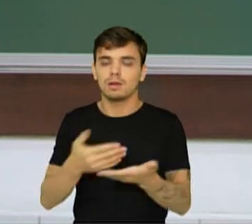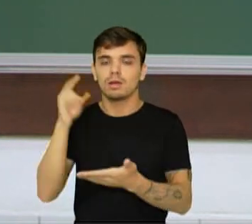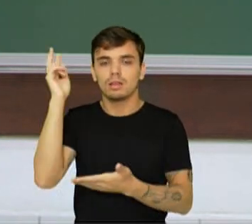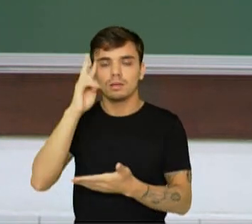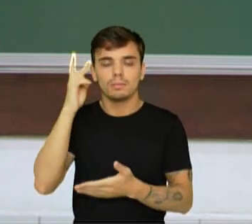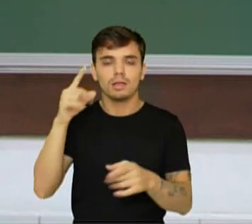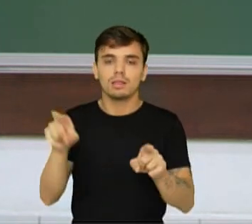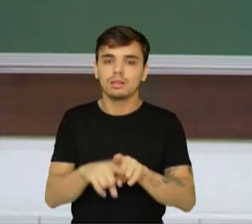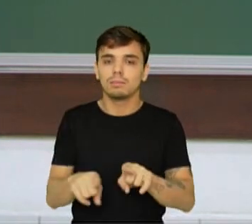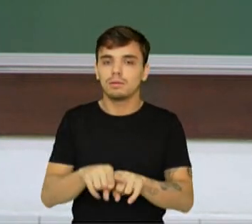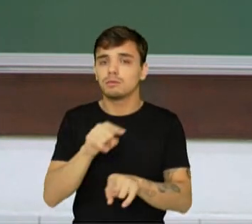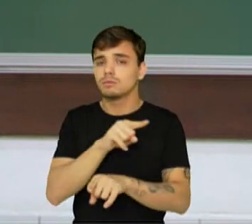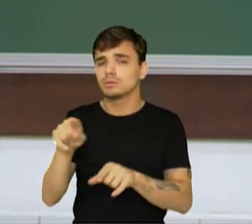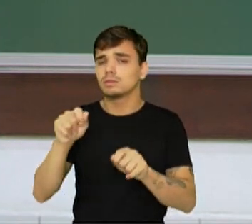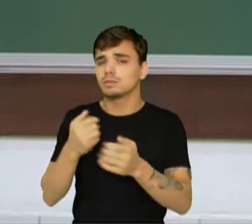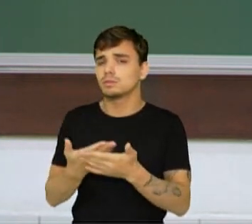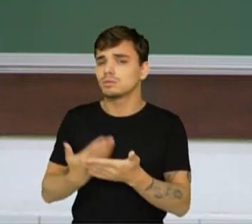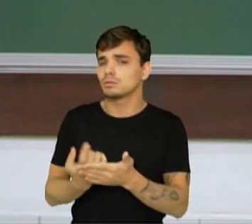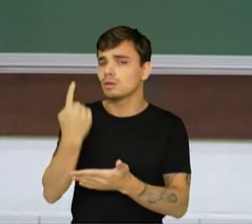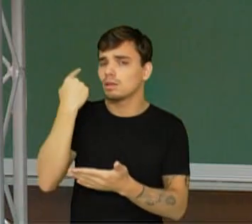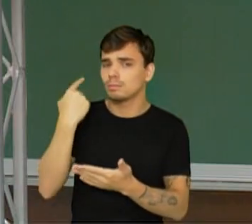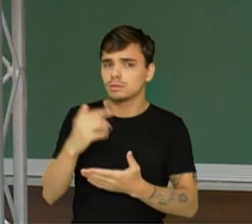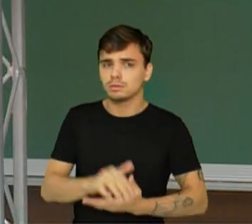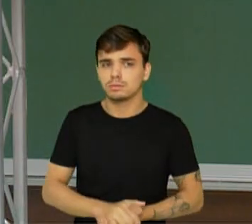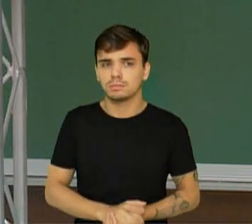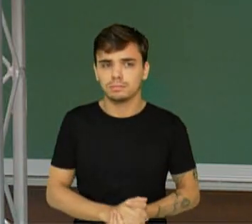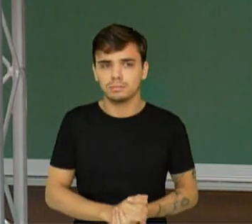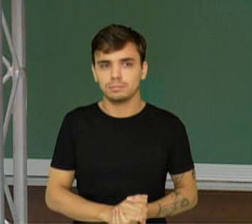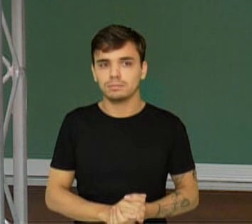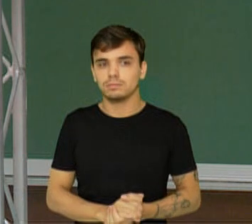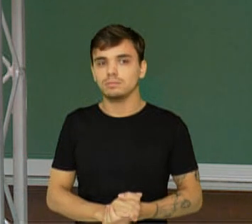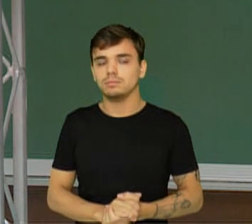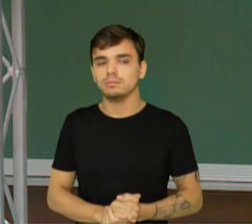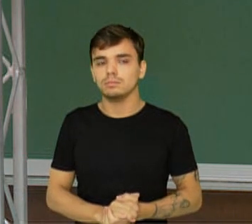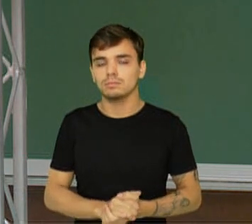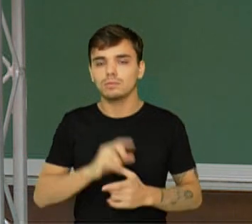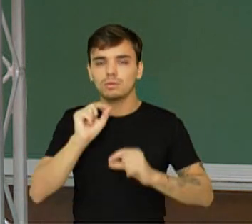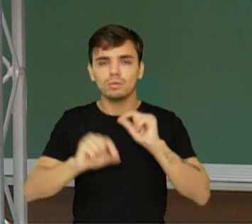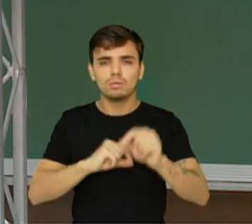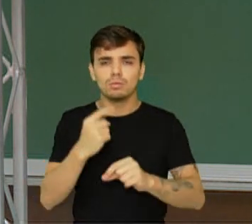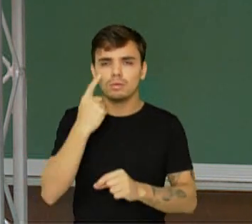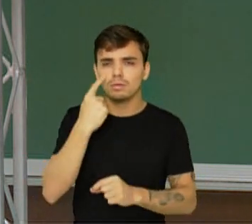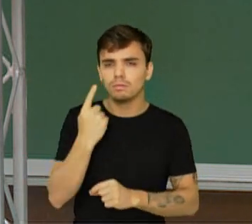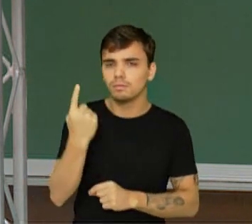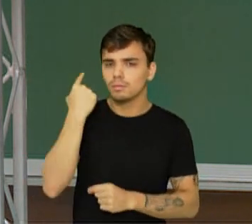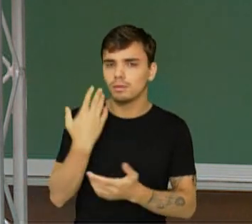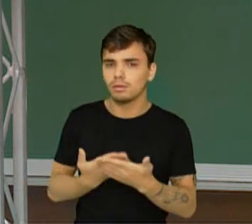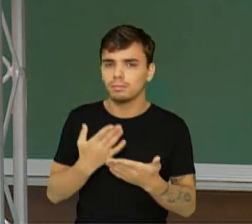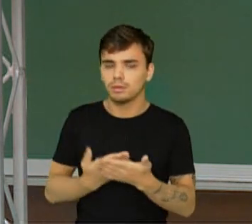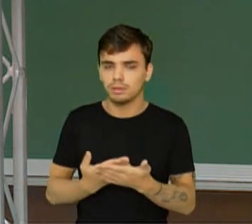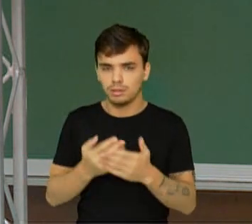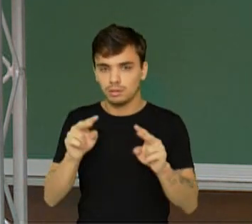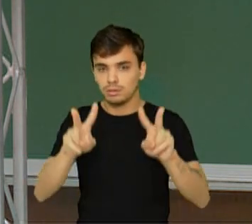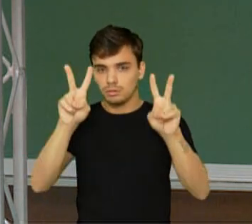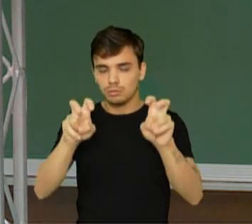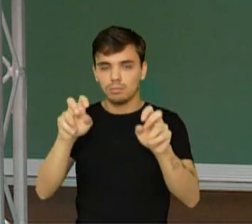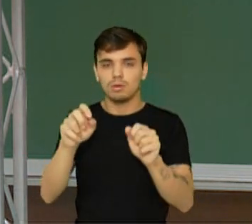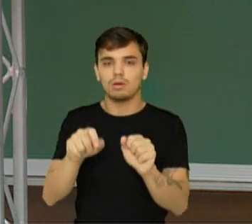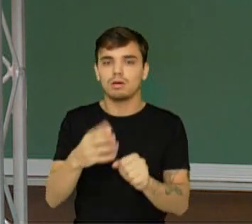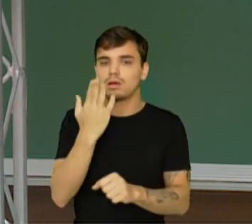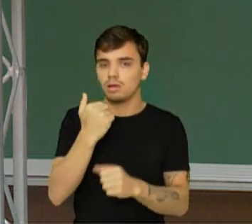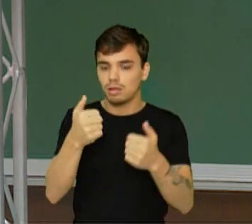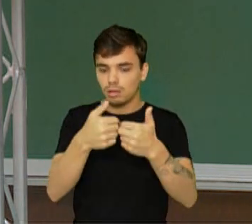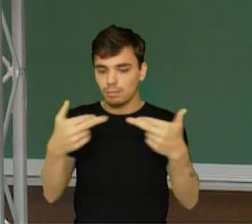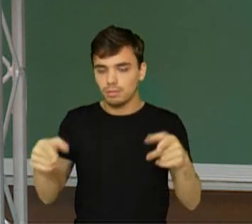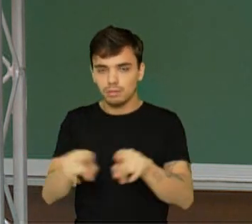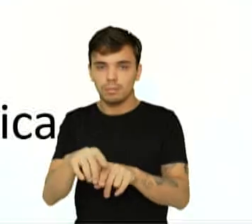lembrar então do que vocês estudaram na aula passada, que vimos em la classe passada, o tema